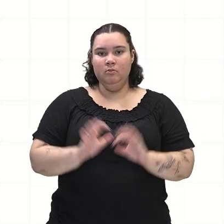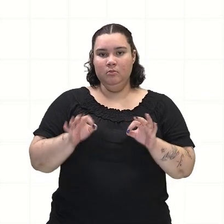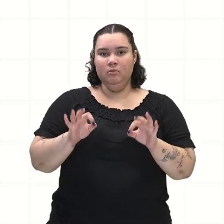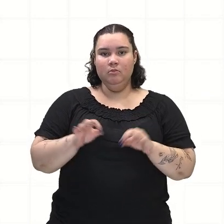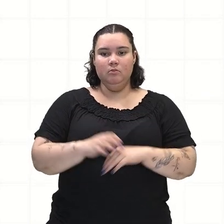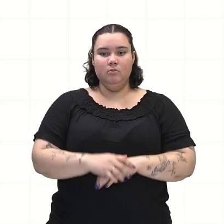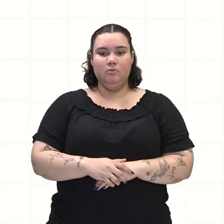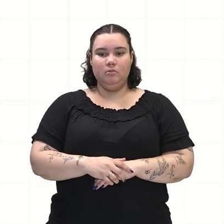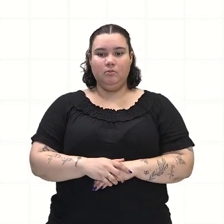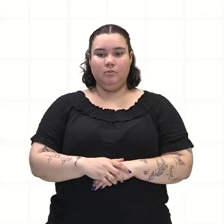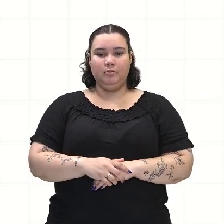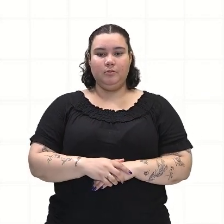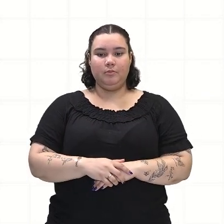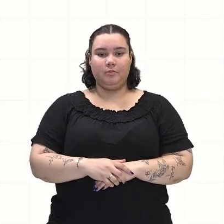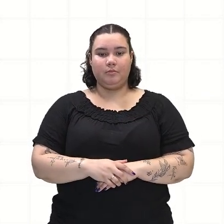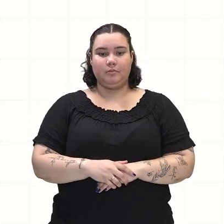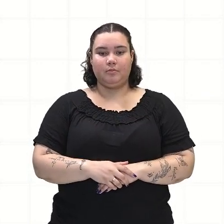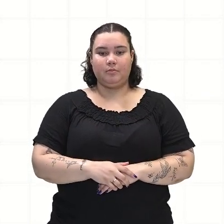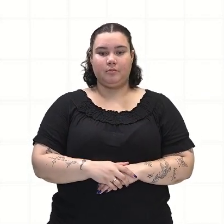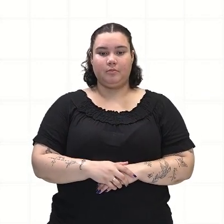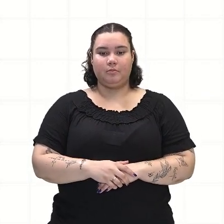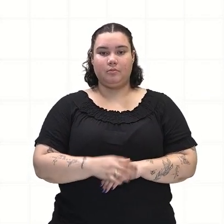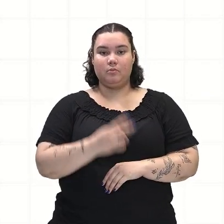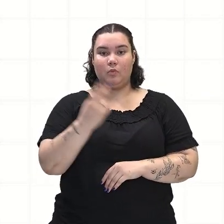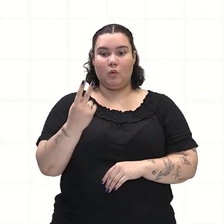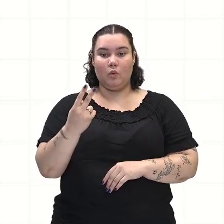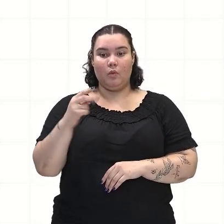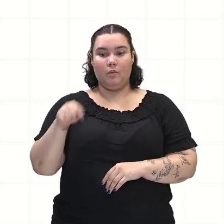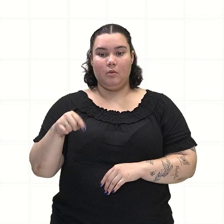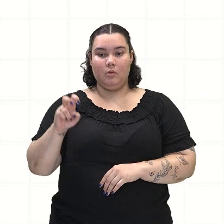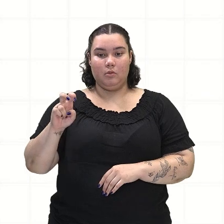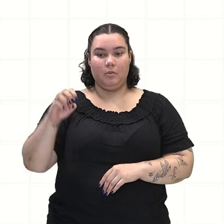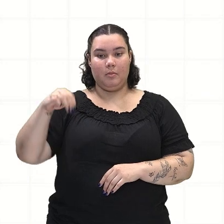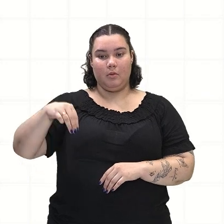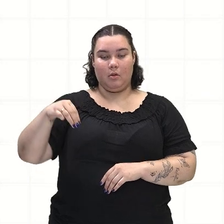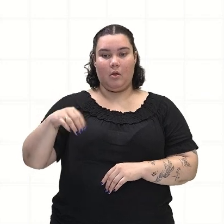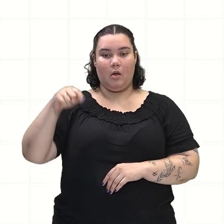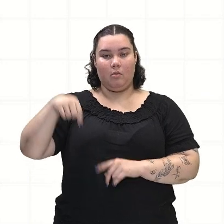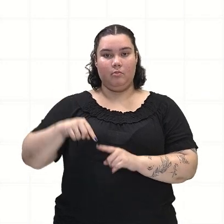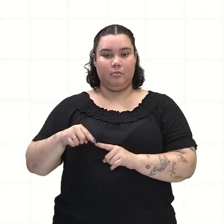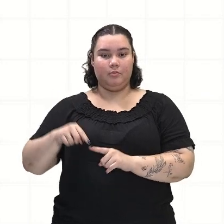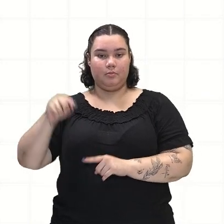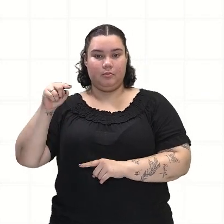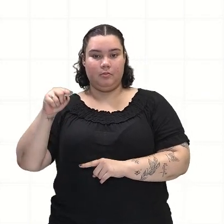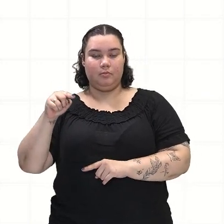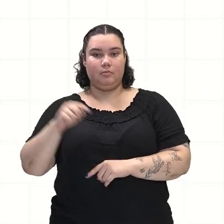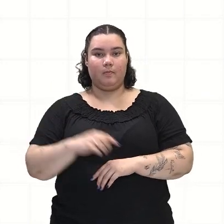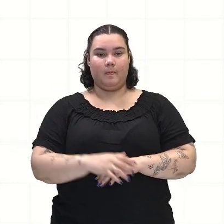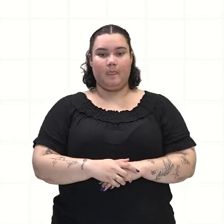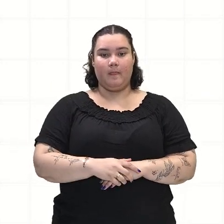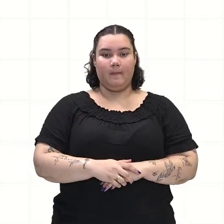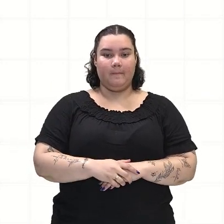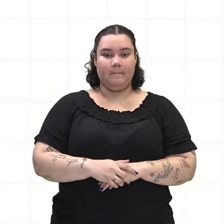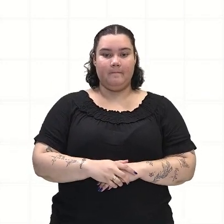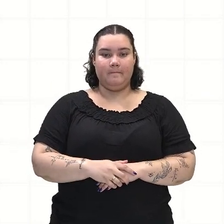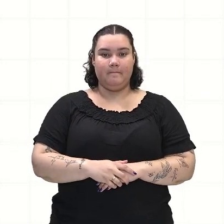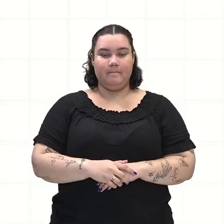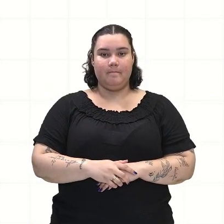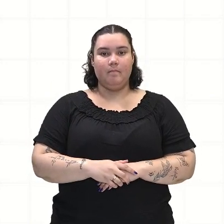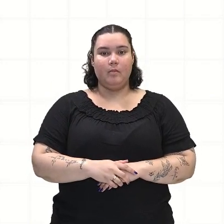2,5 metros, beleza? 2,5 metros vai ser a profundidade, que será a nossa